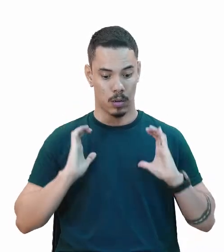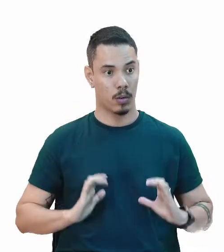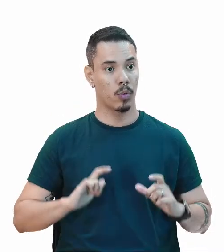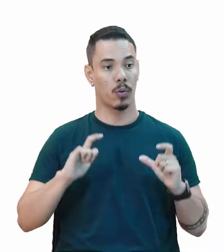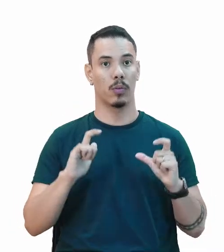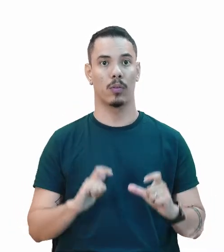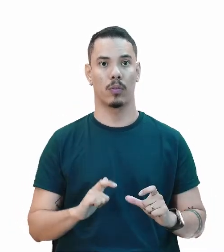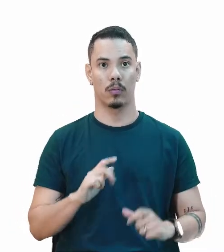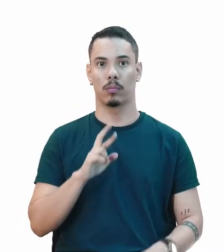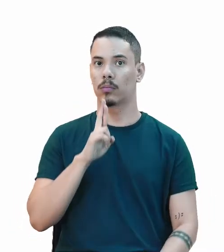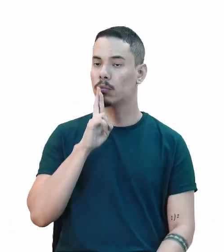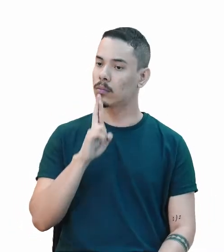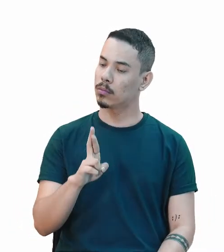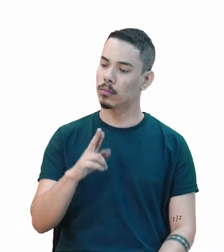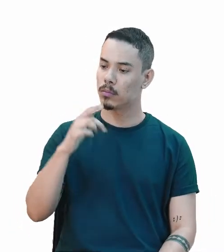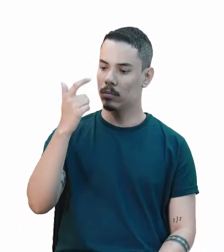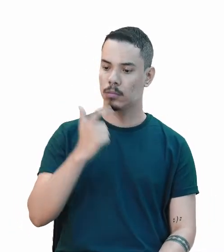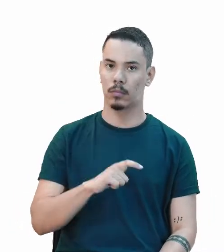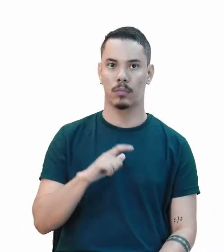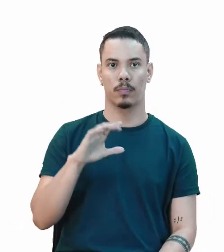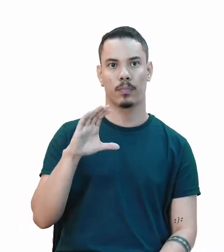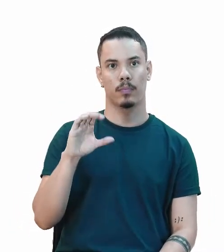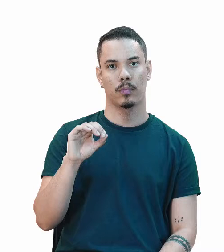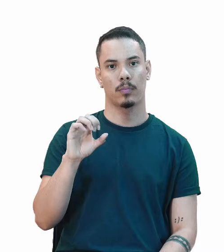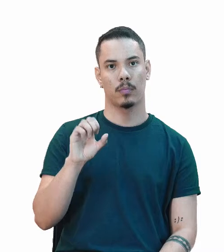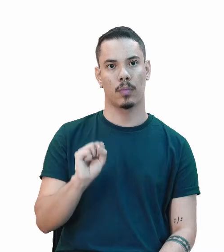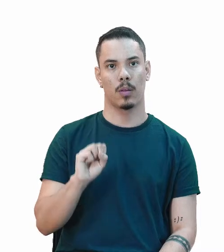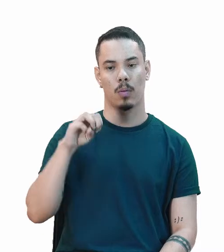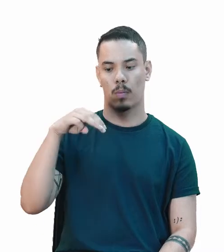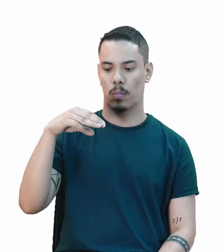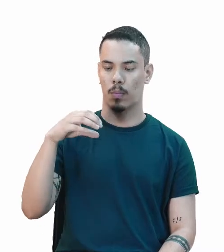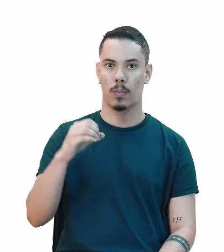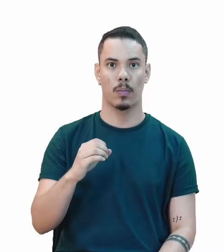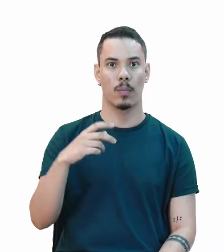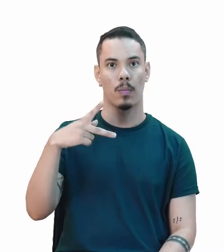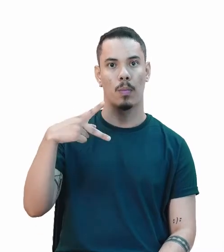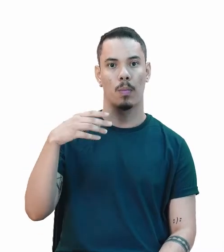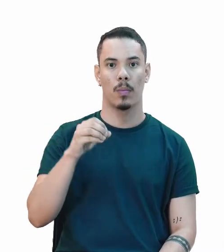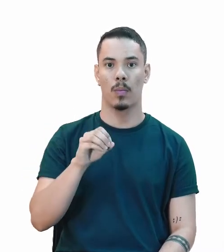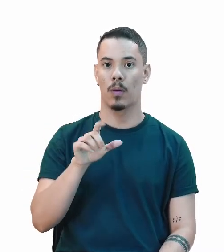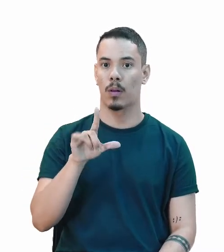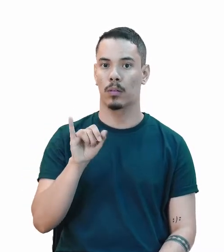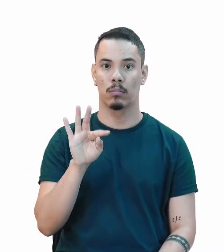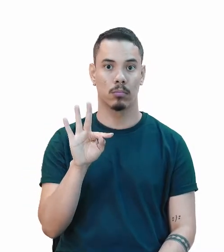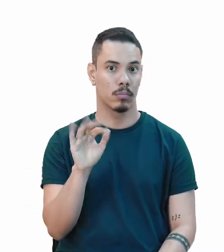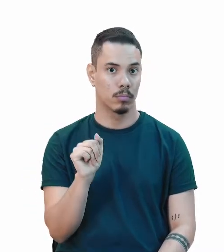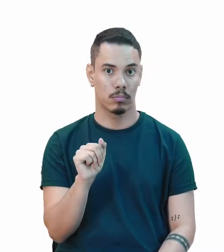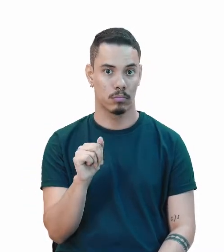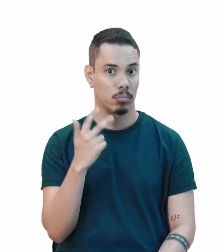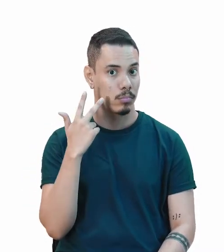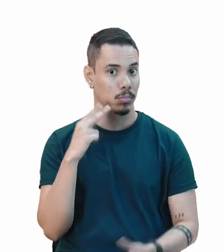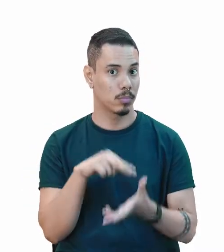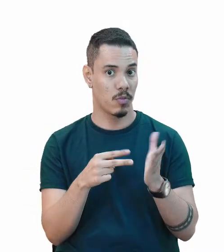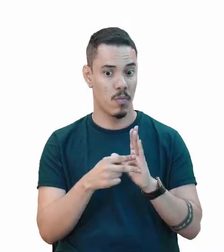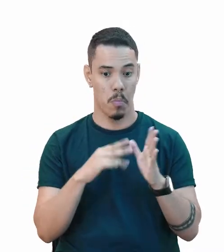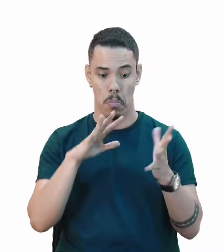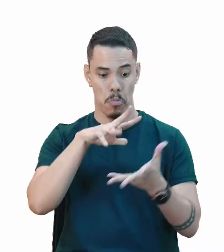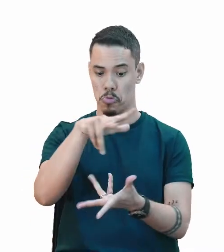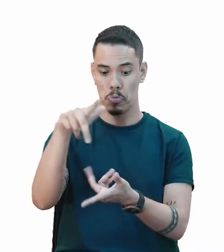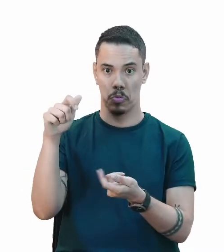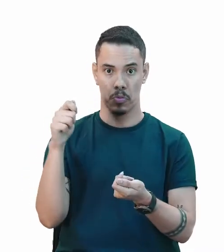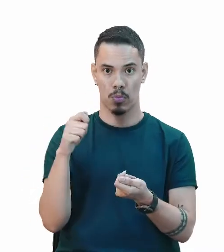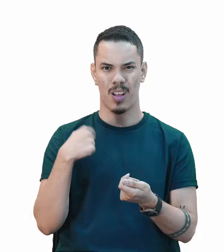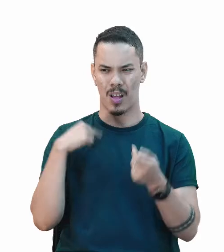seguinte: sou um cosmopolita, ou seja, cidadão do mundo. Ele não era cidadão grego e nem